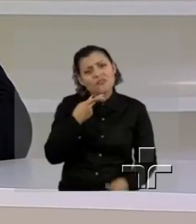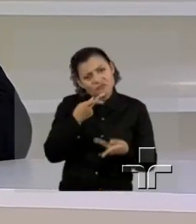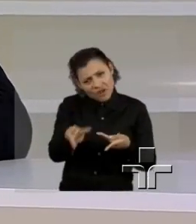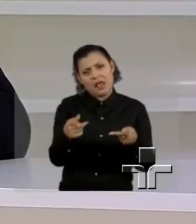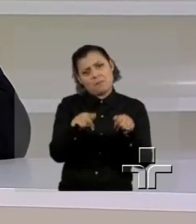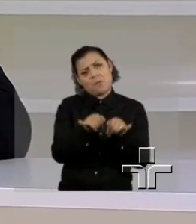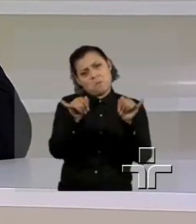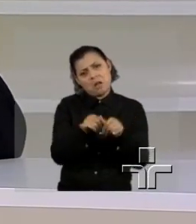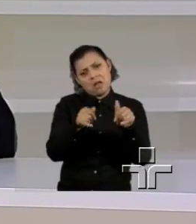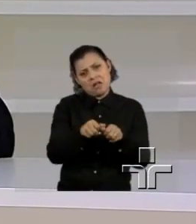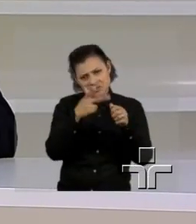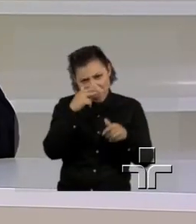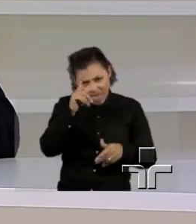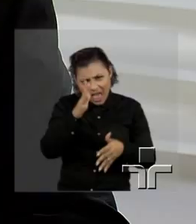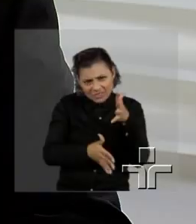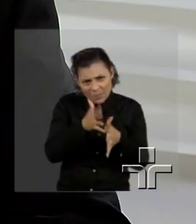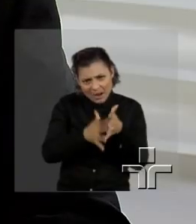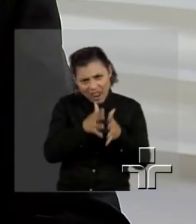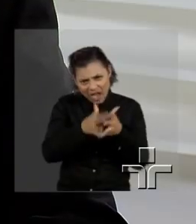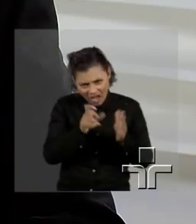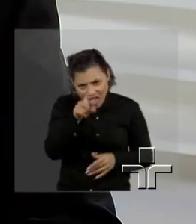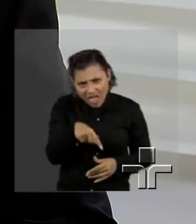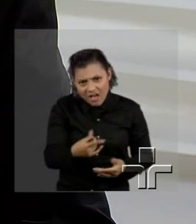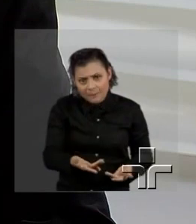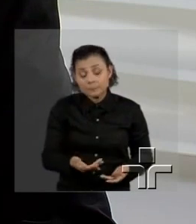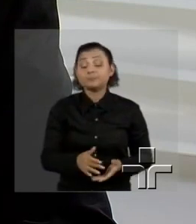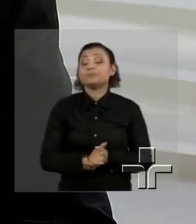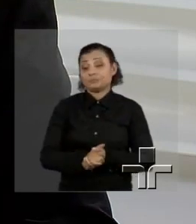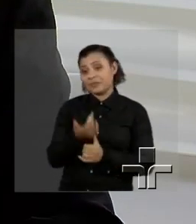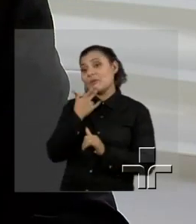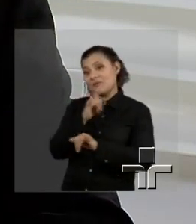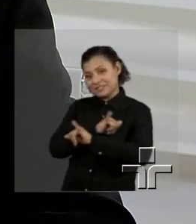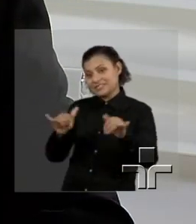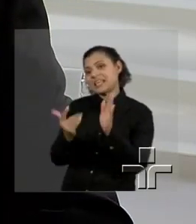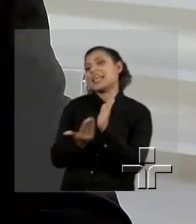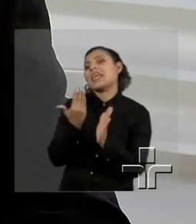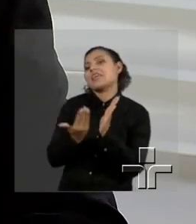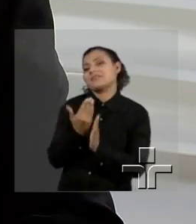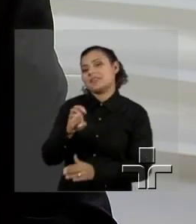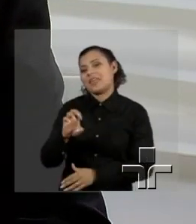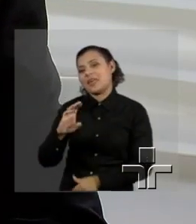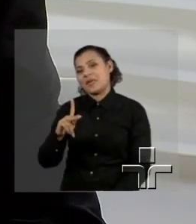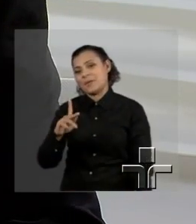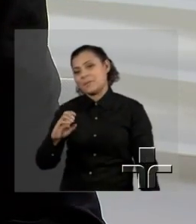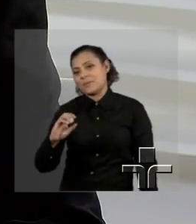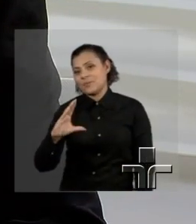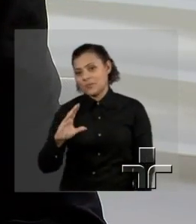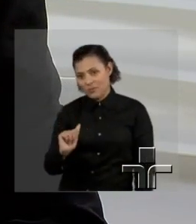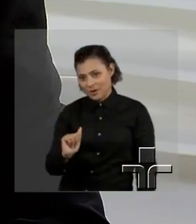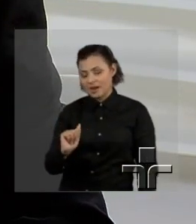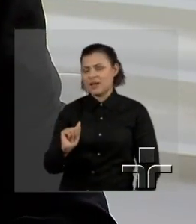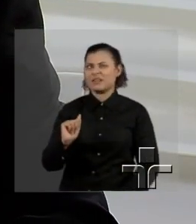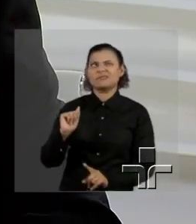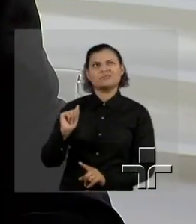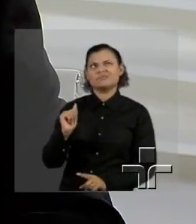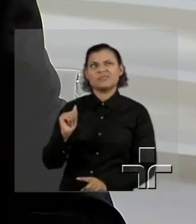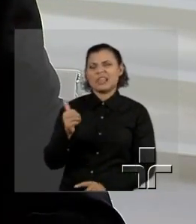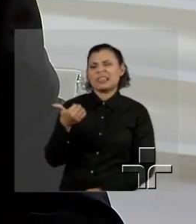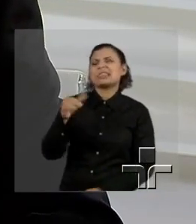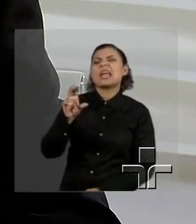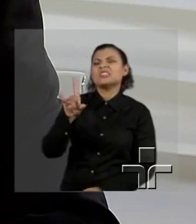consequências do que ele fala. E o Rocha Paiva não tem nada a ver, isso aí não tem nada a ver com melancia. Melancia significa que ele é verde por fora, porque